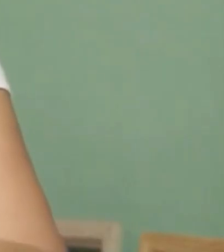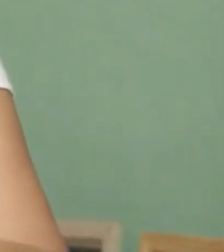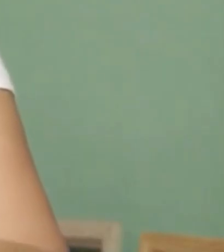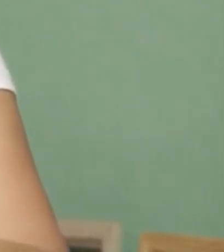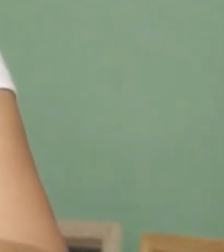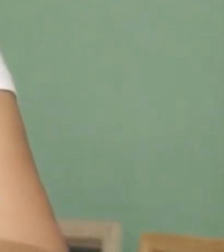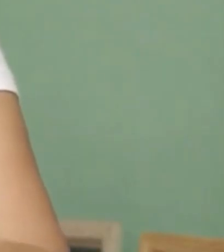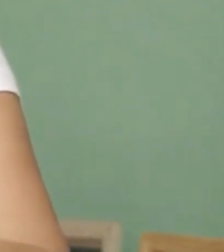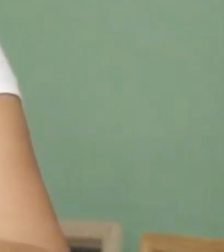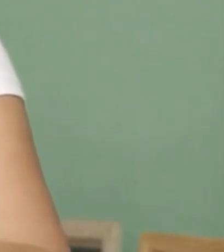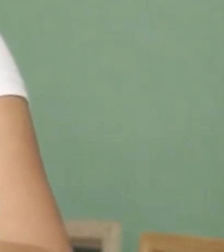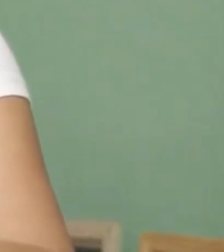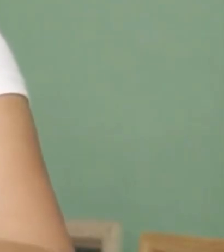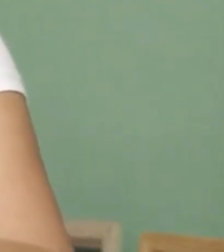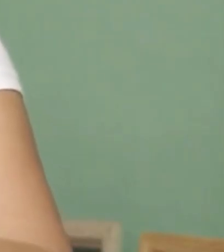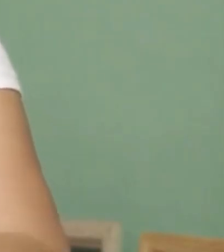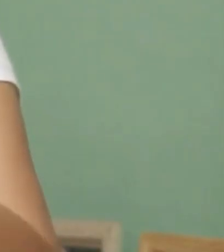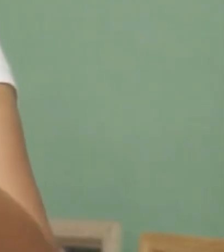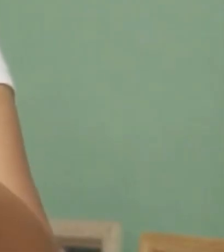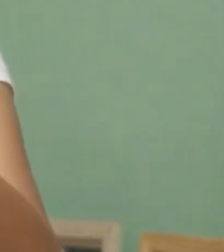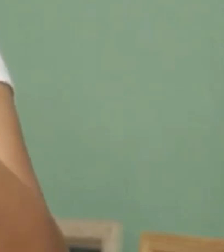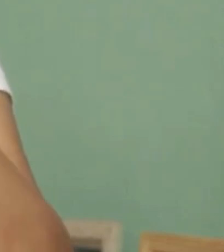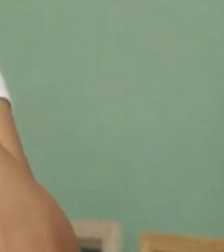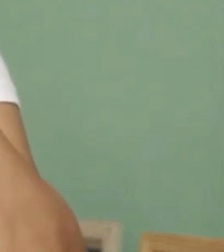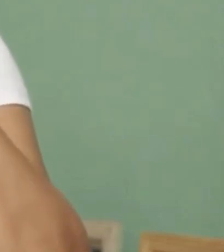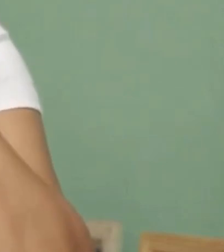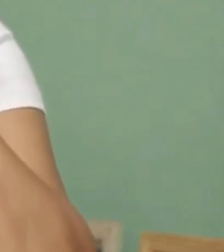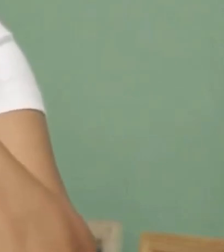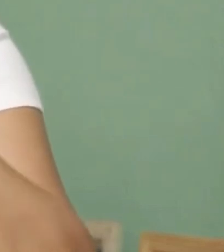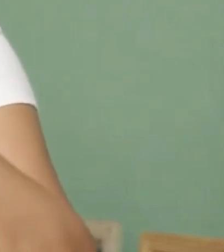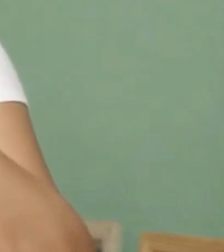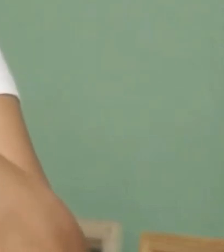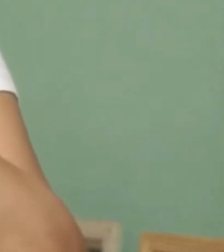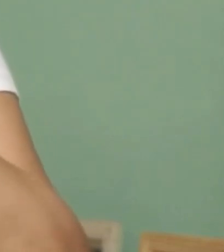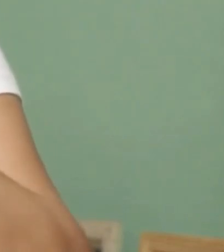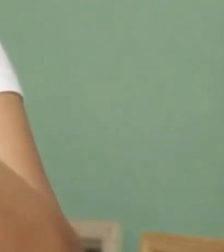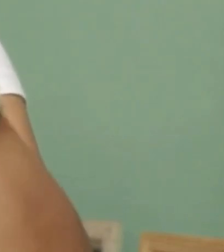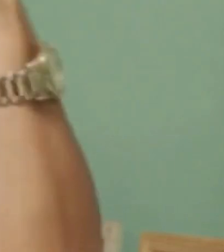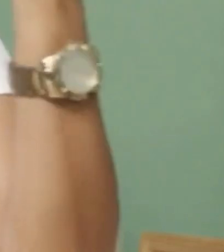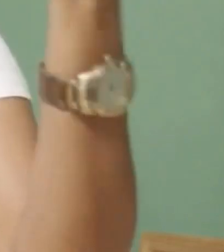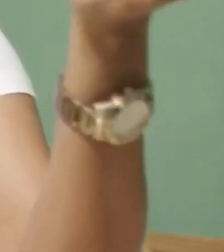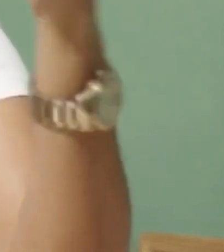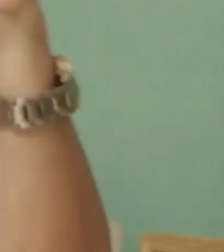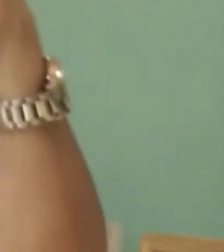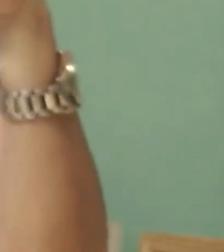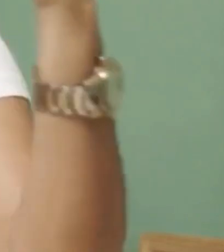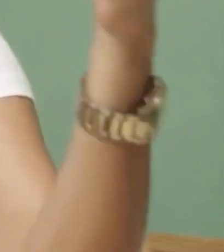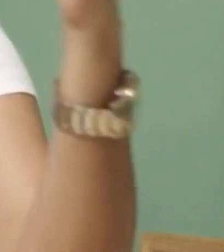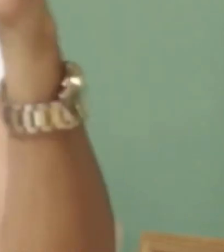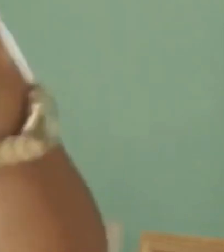essa dificuldade? Não, eu não sabia. A senhora já levou no médico? Não, não levei. Olha, lembra quando